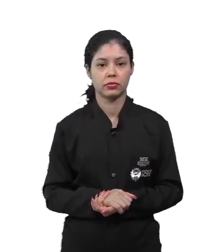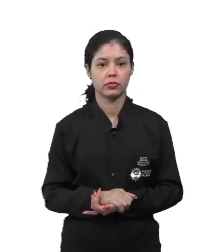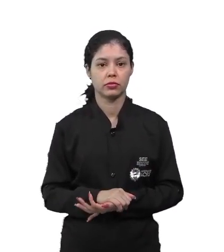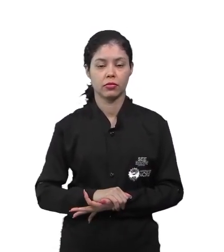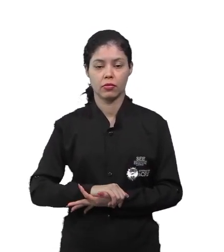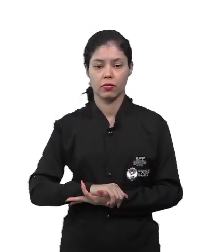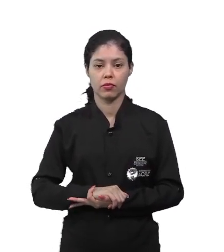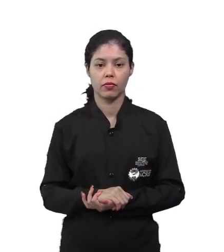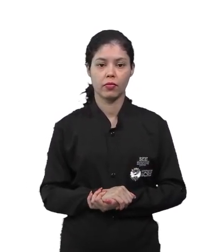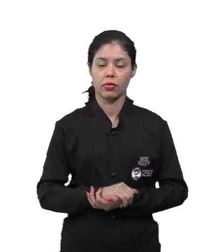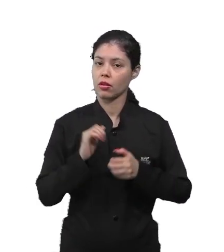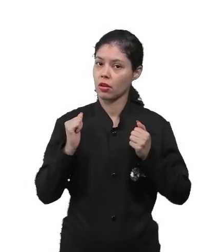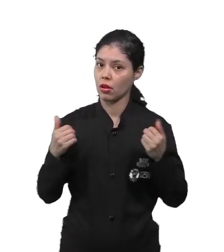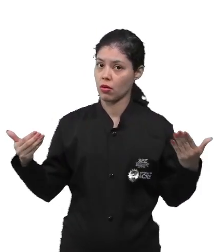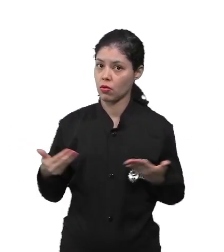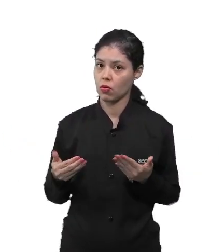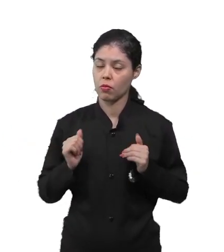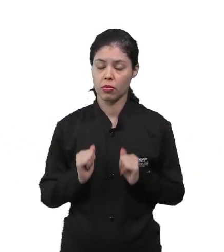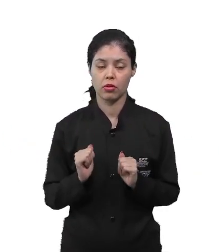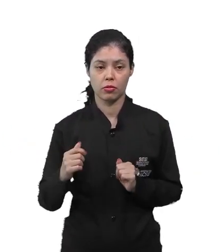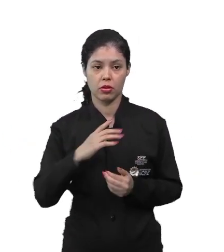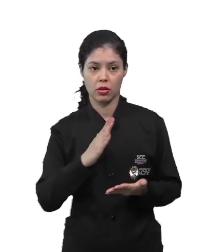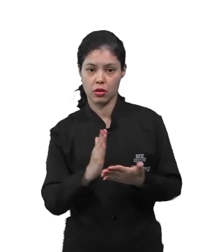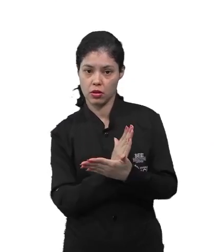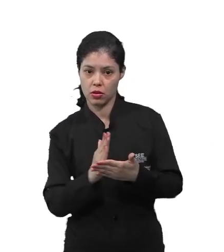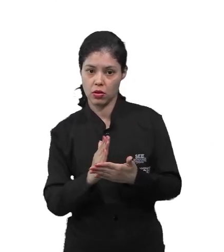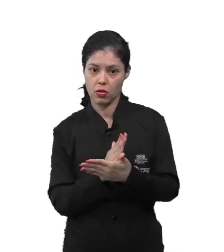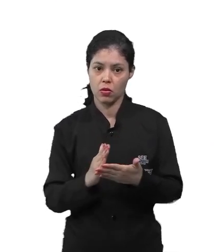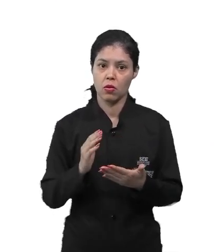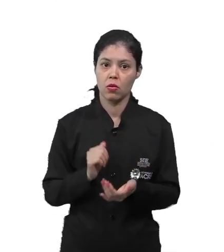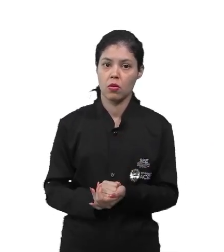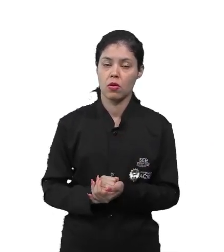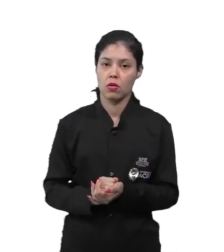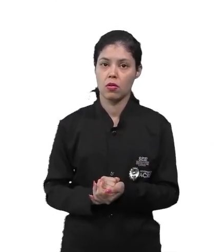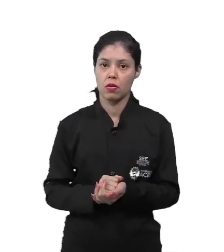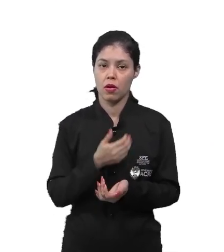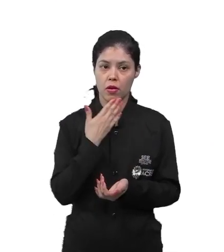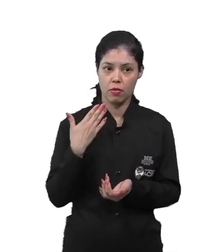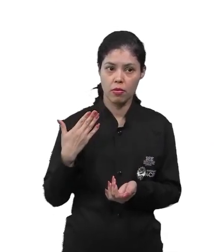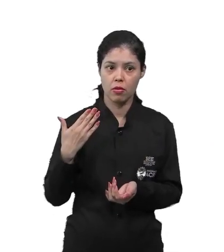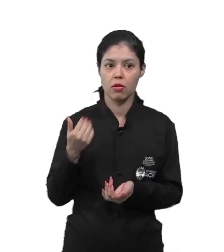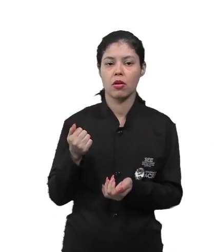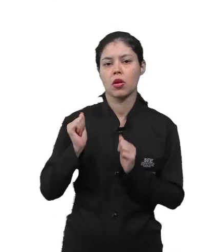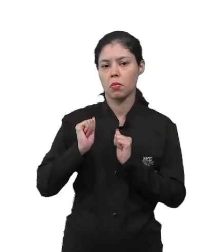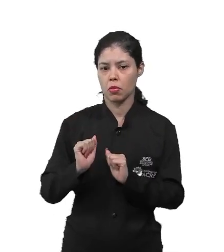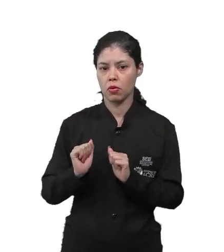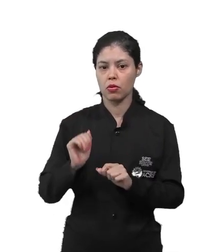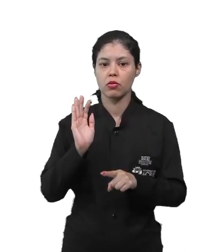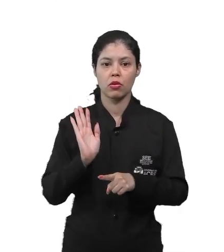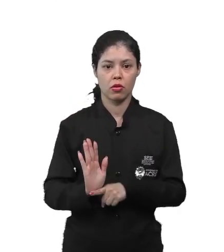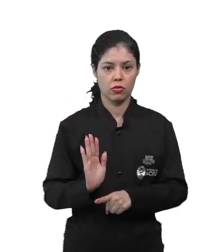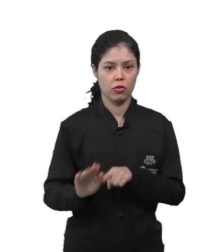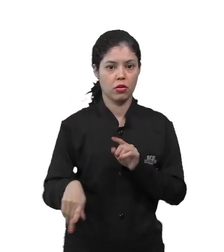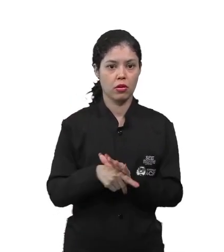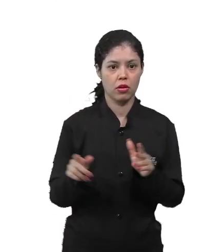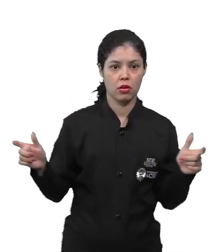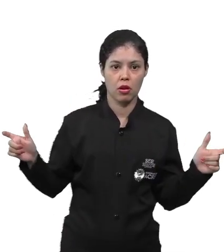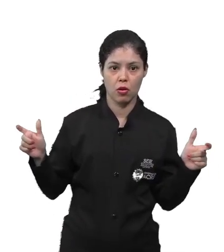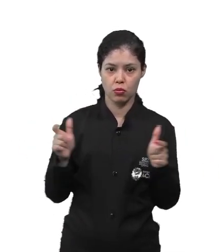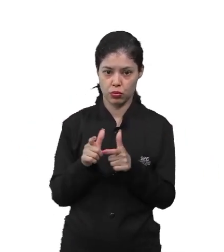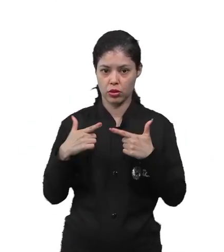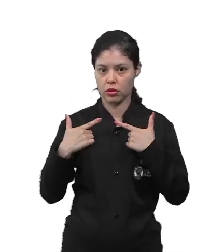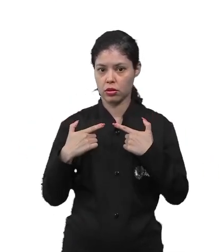Agora, nós podemos ter algumas mediações que contribuem para a redução